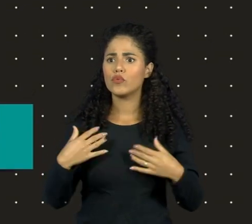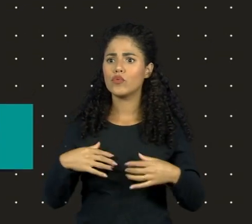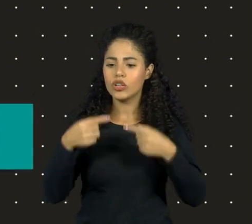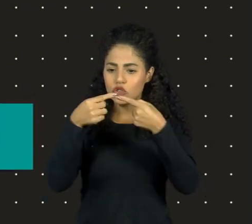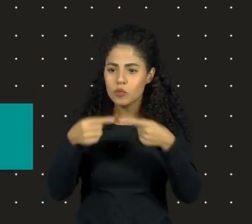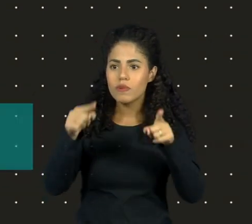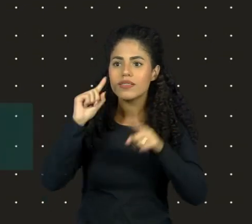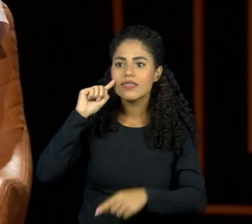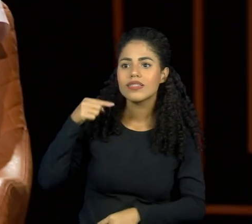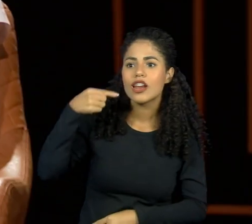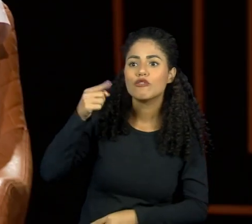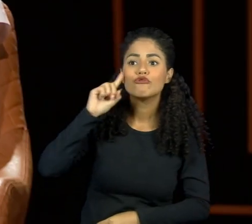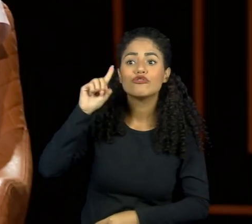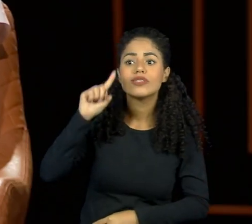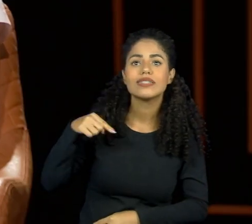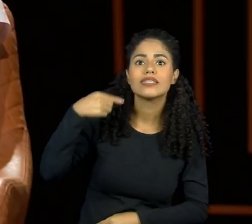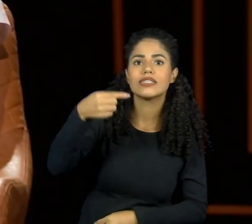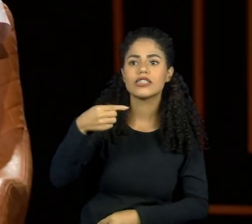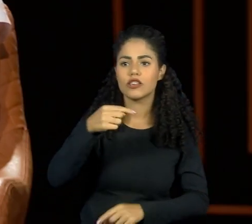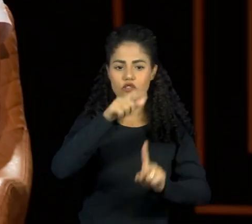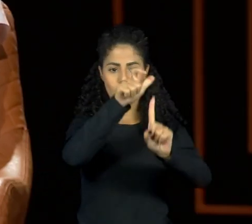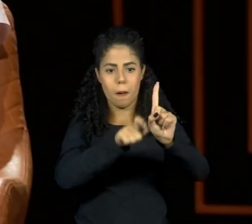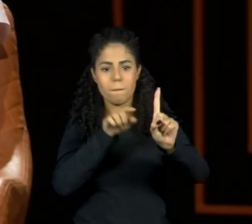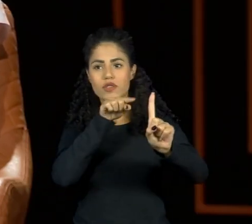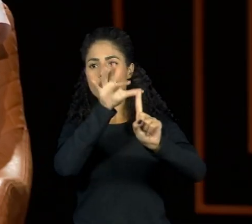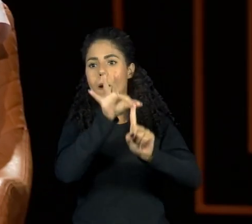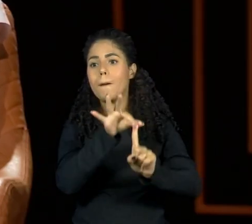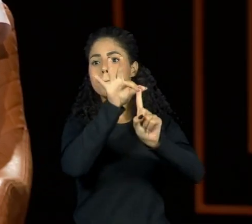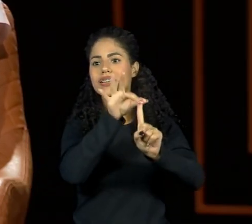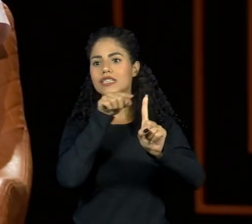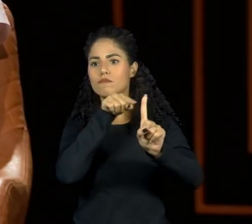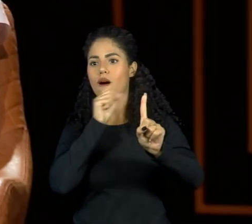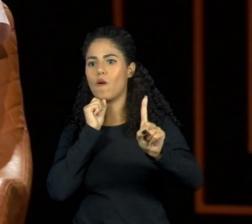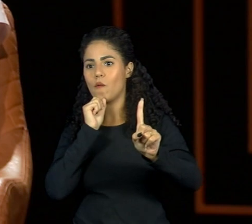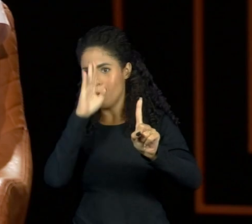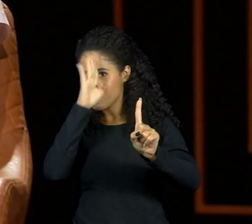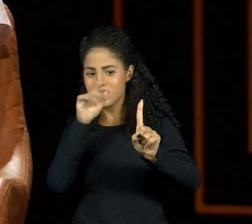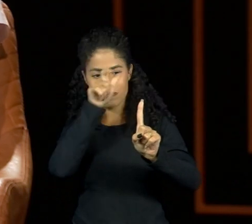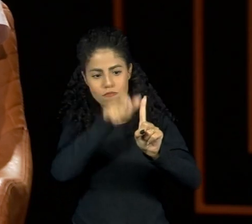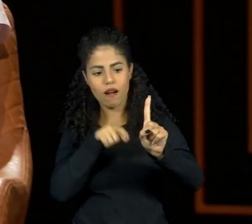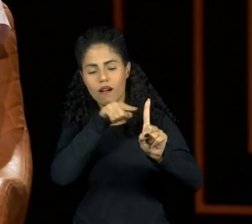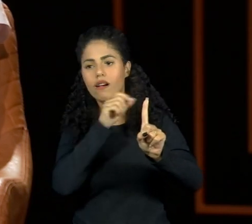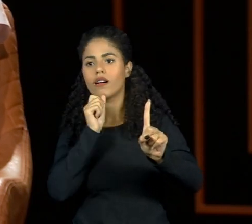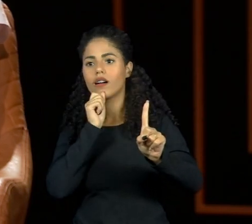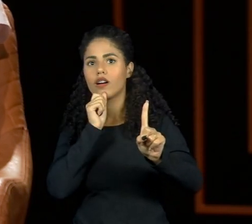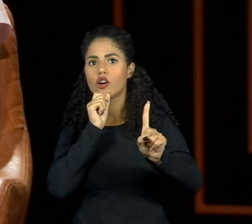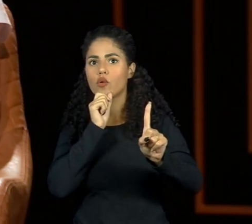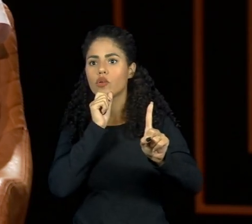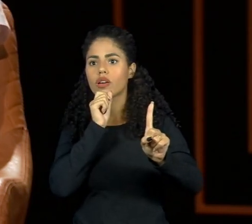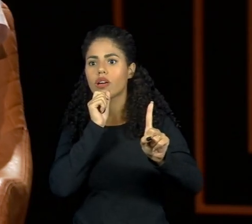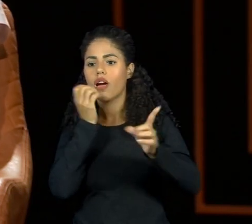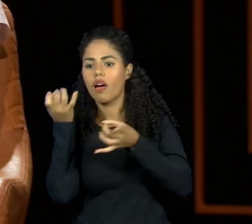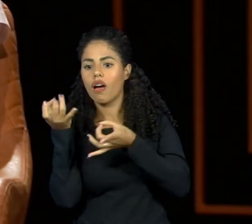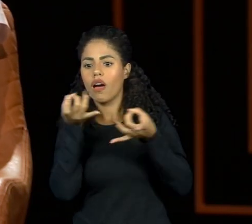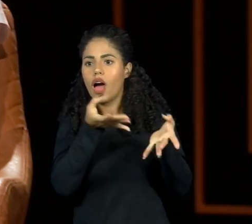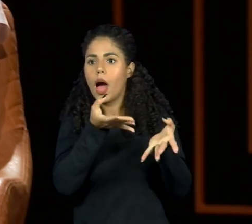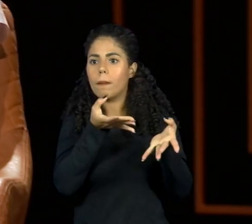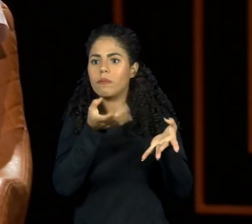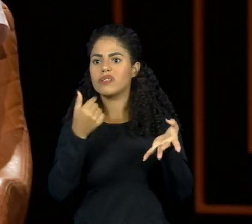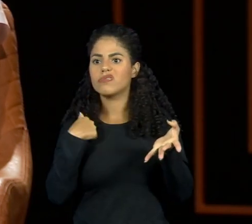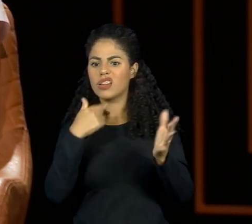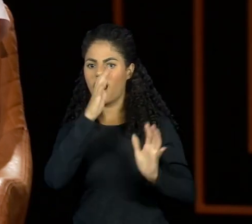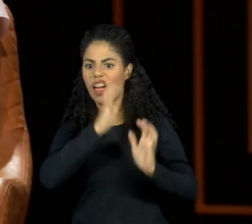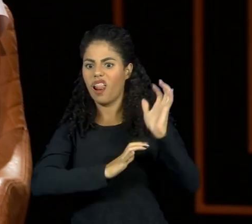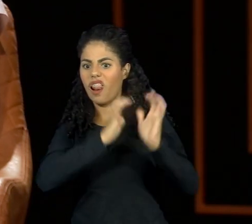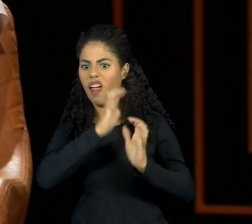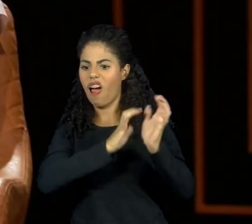seguinte. E a protagonista, Ana Pajem, a menina, e o rapaz saíram do elenco, tiveram um desacordo forte e foram